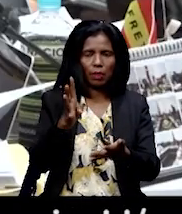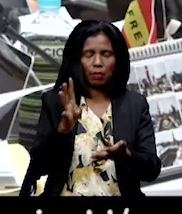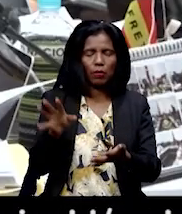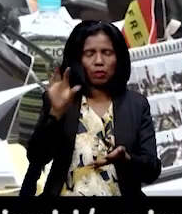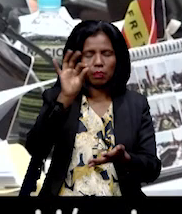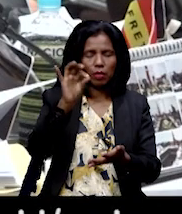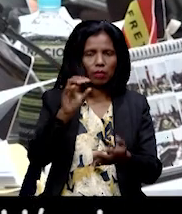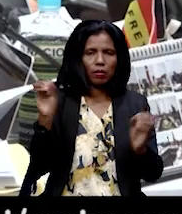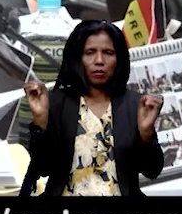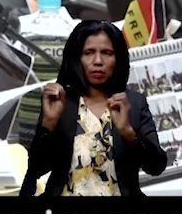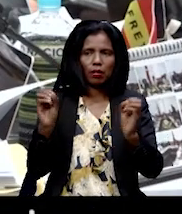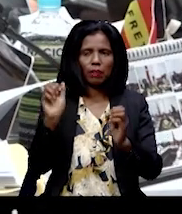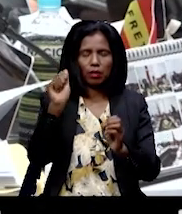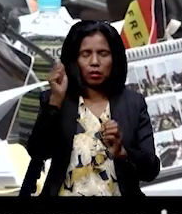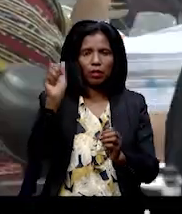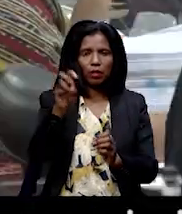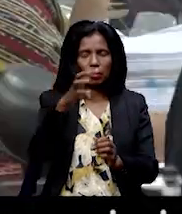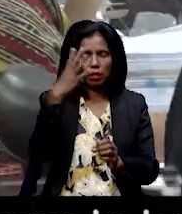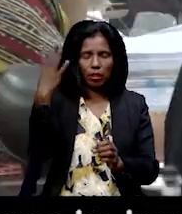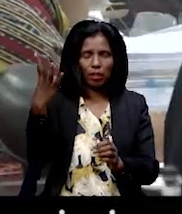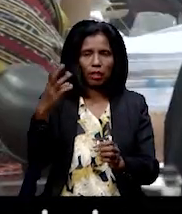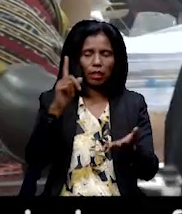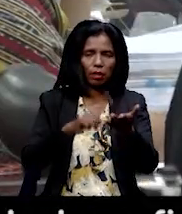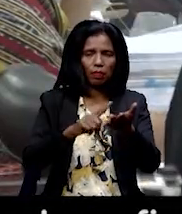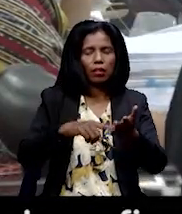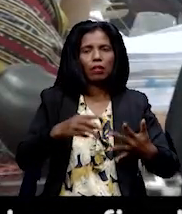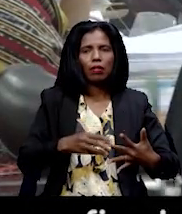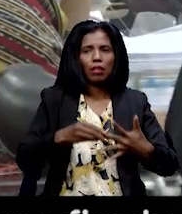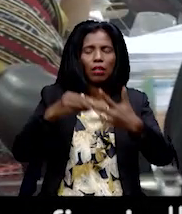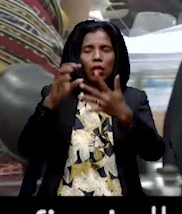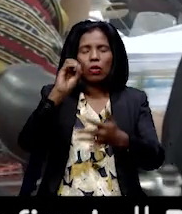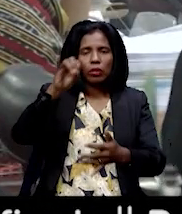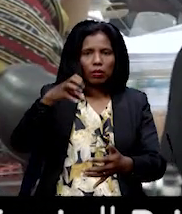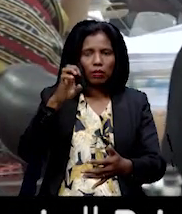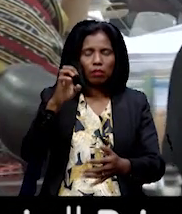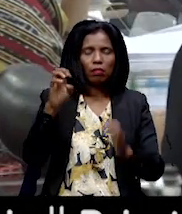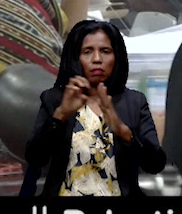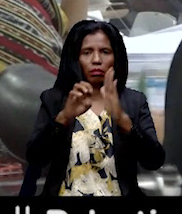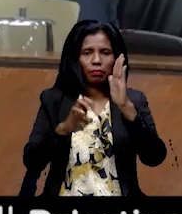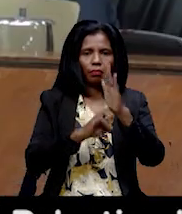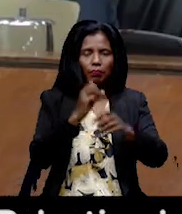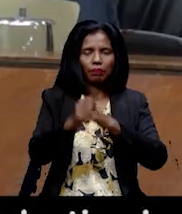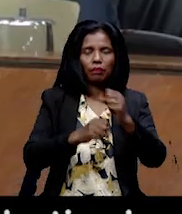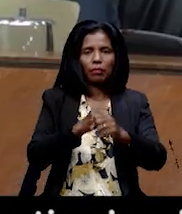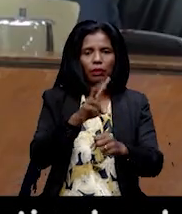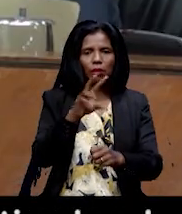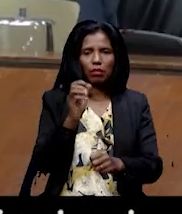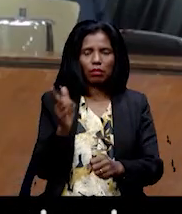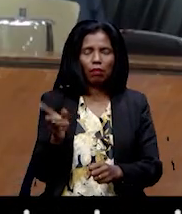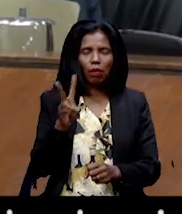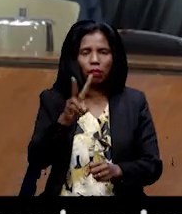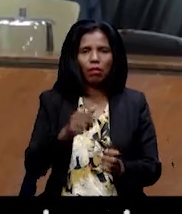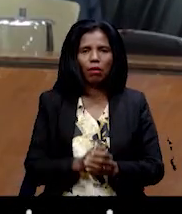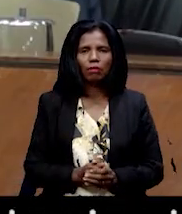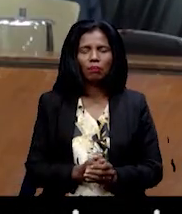zero abstenção sanul resenhat e a debate especialidade ba orçamento geral estado tina ringrua ranul resenrua. Orçamento